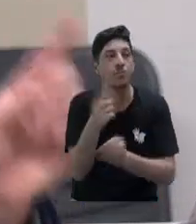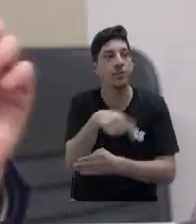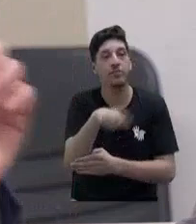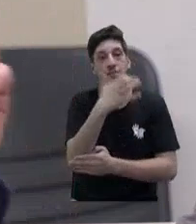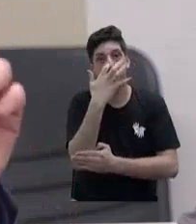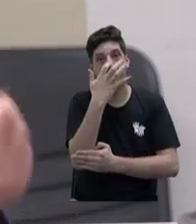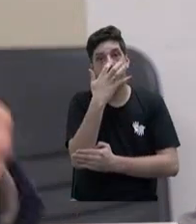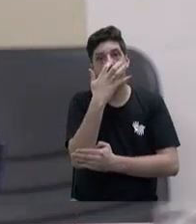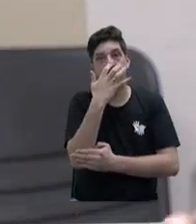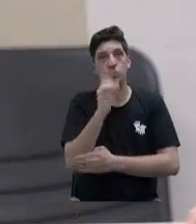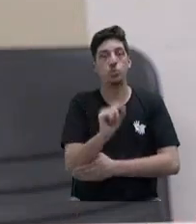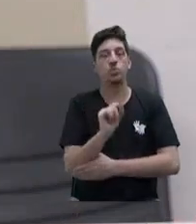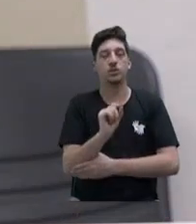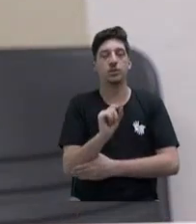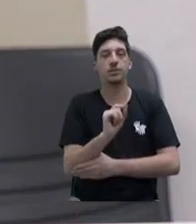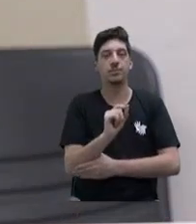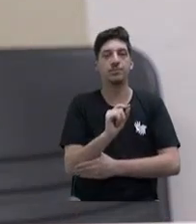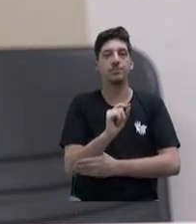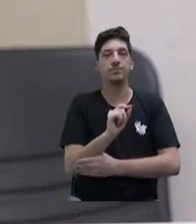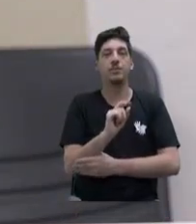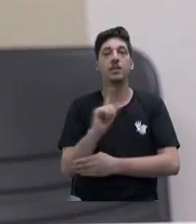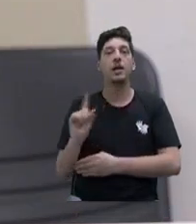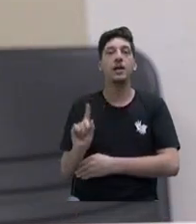disso, deputados,